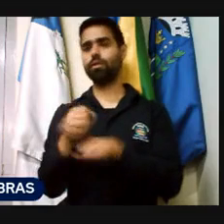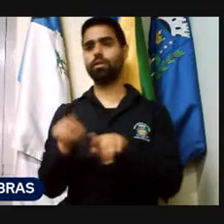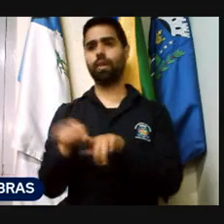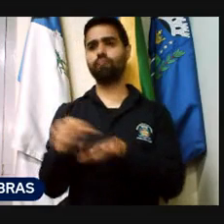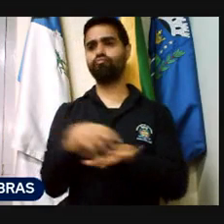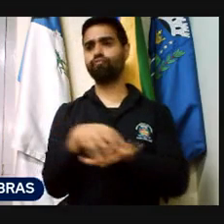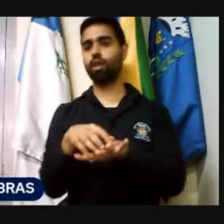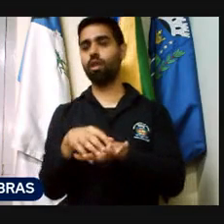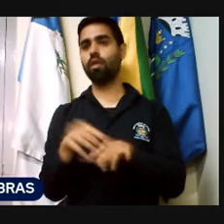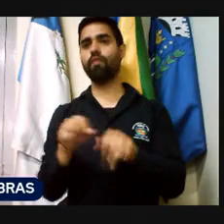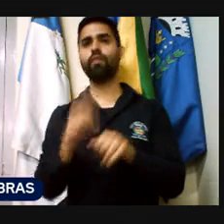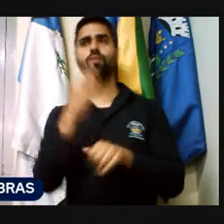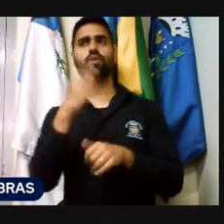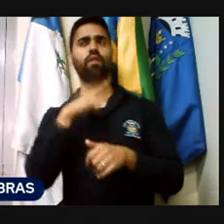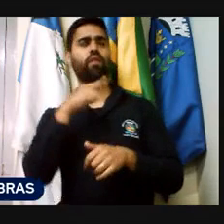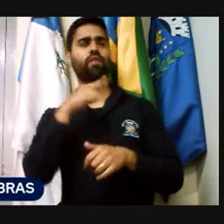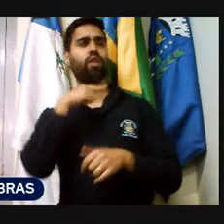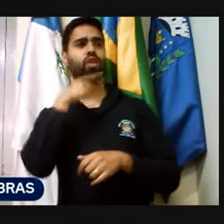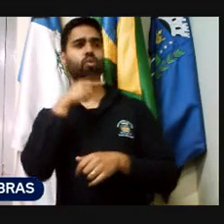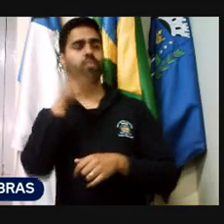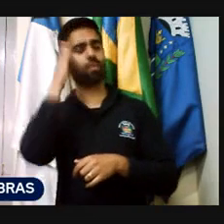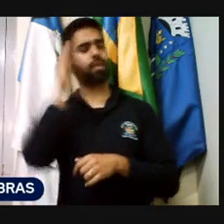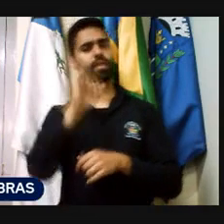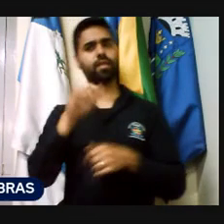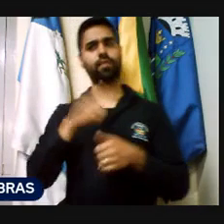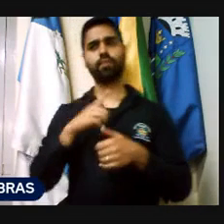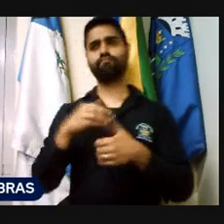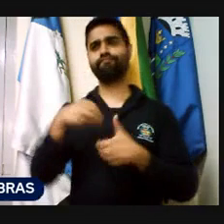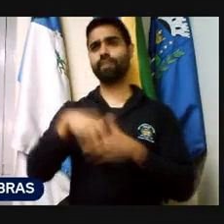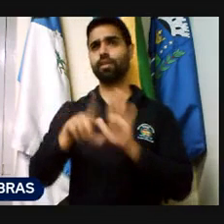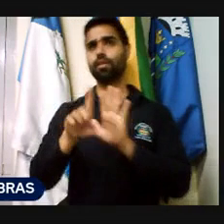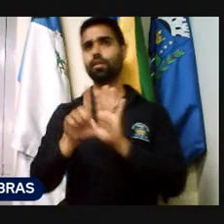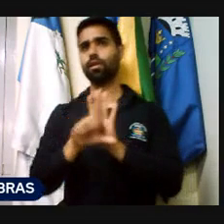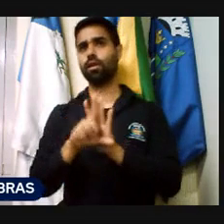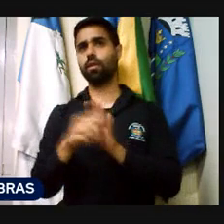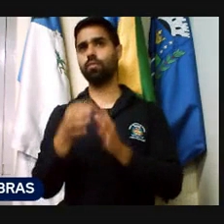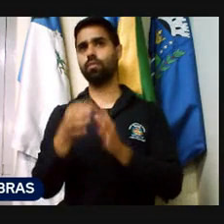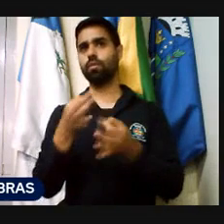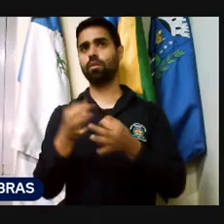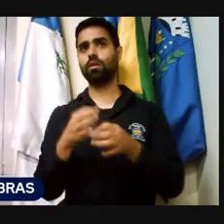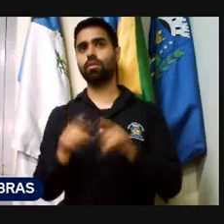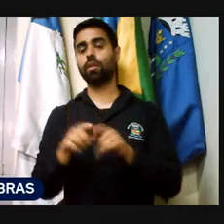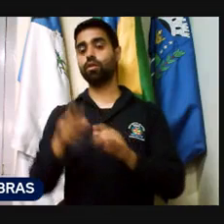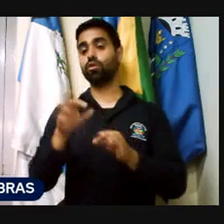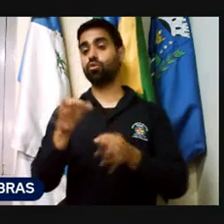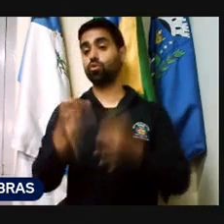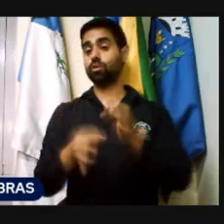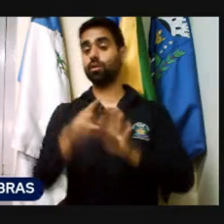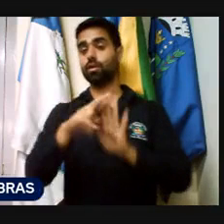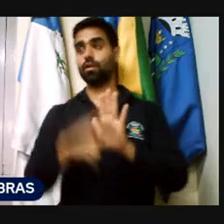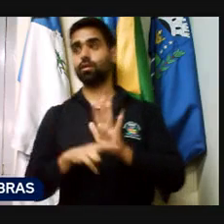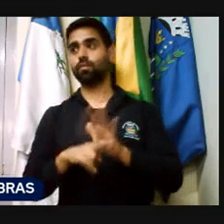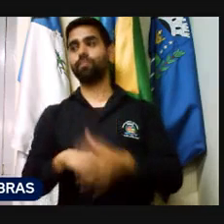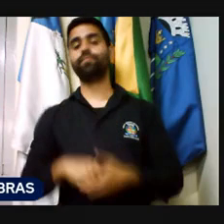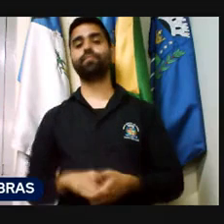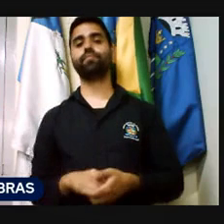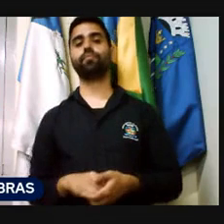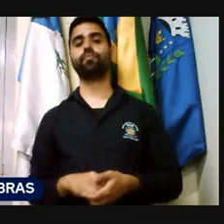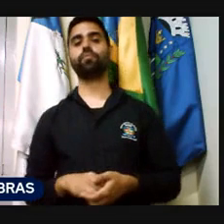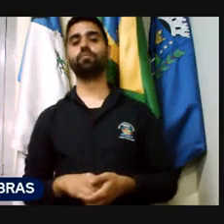Transporte suscitou dúvidas quanto à legalidade do parecer exarado pela Comissão de Constituição, Justiça e Redação. Em